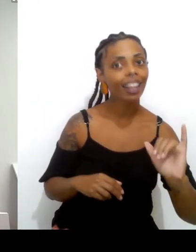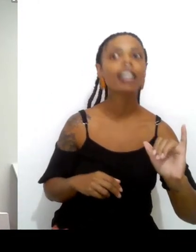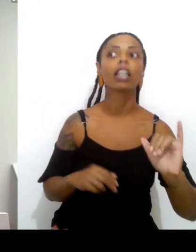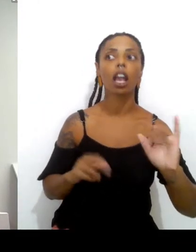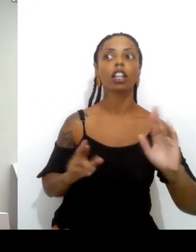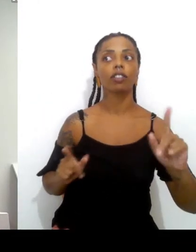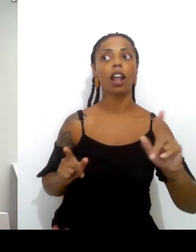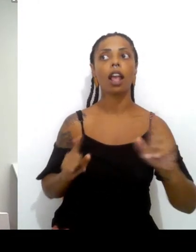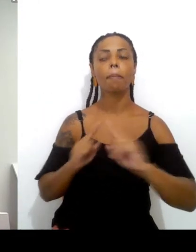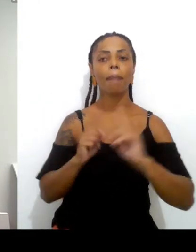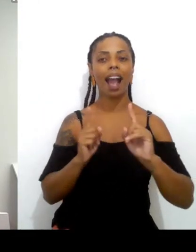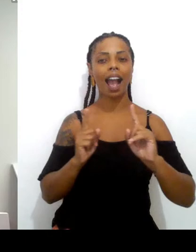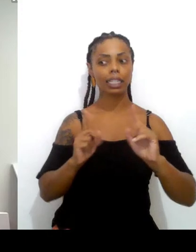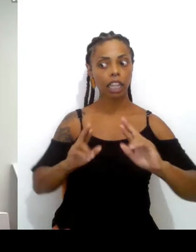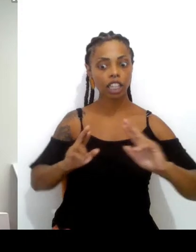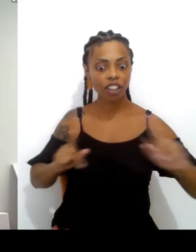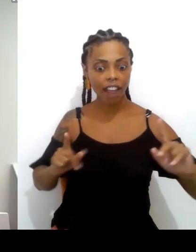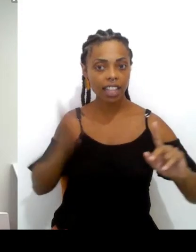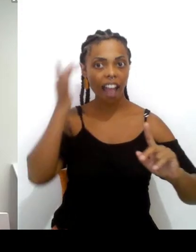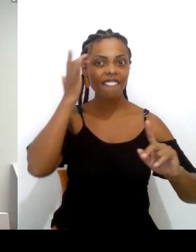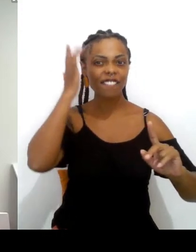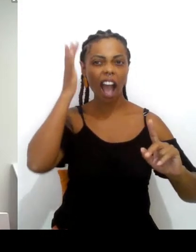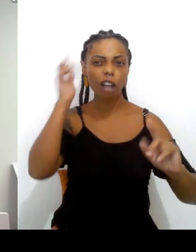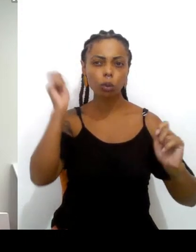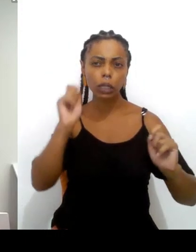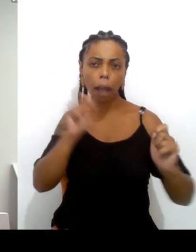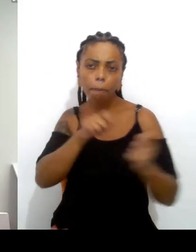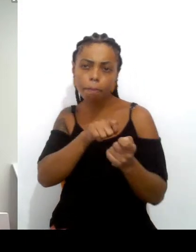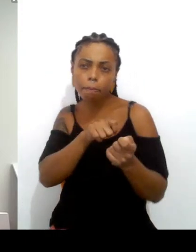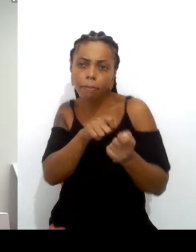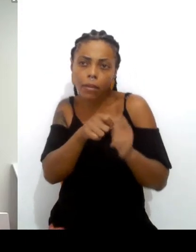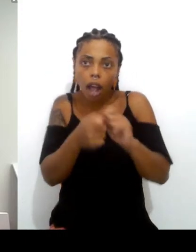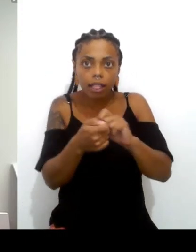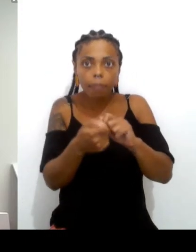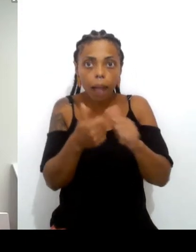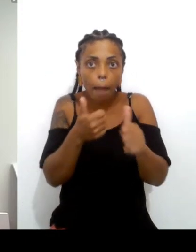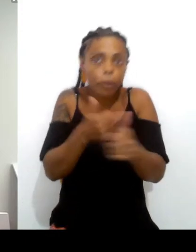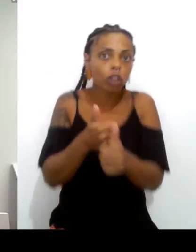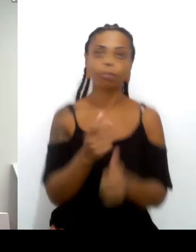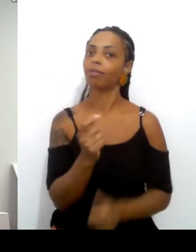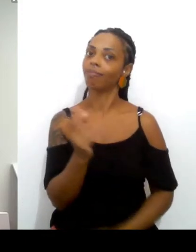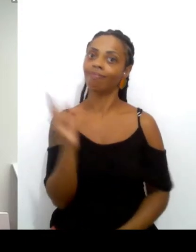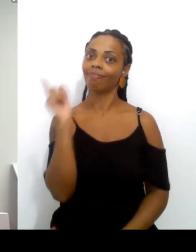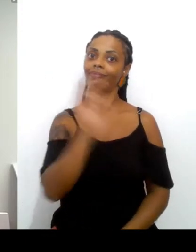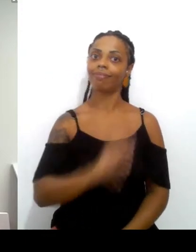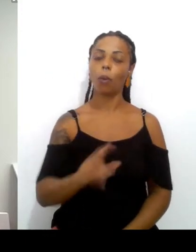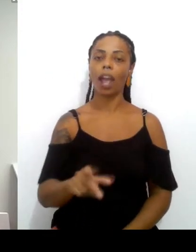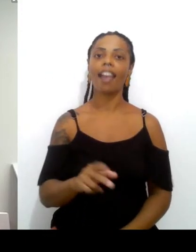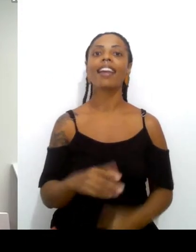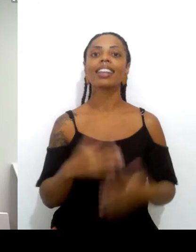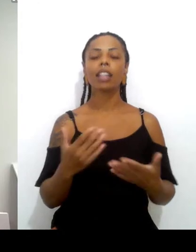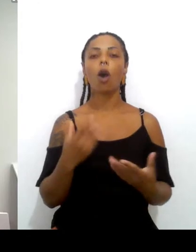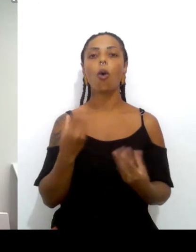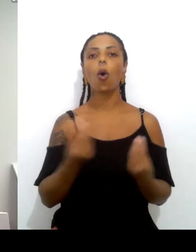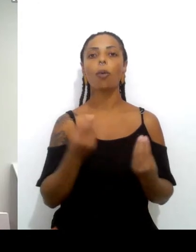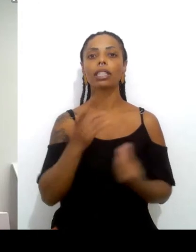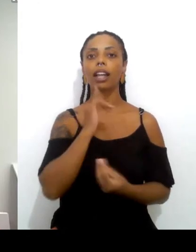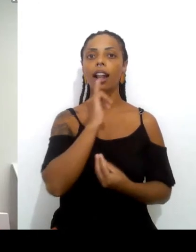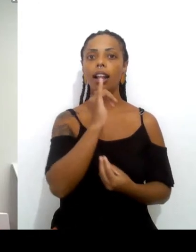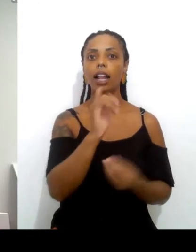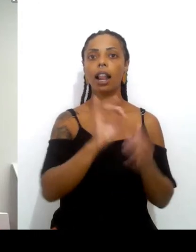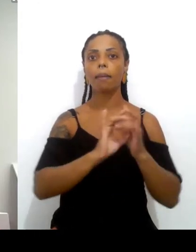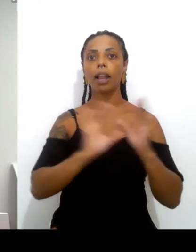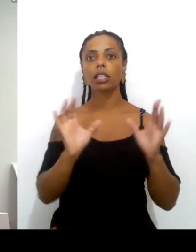facilmente preenchida rock levando essa narrativa de liberação através de uma economia visual